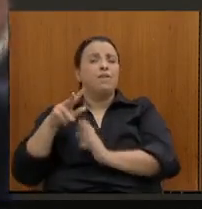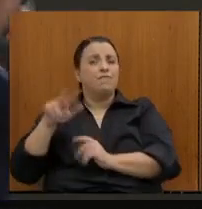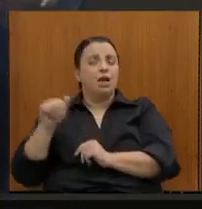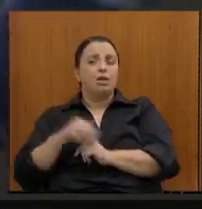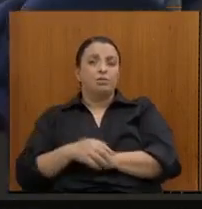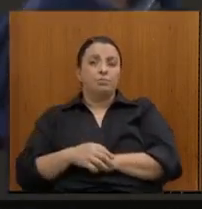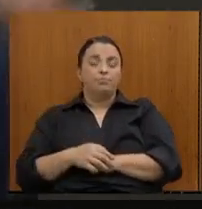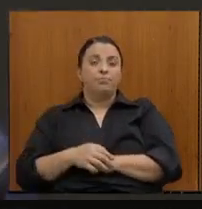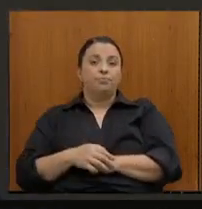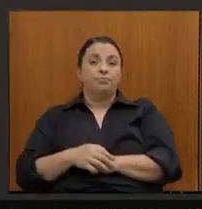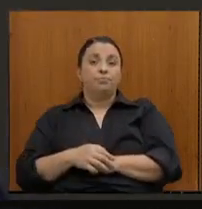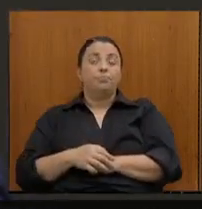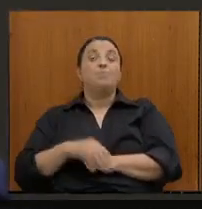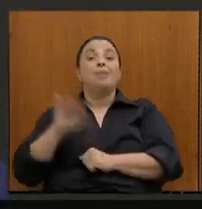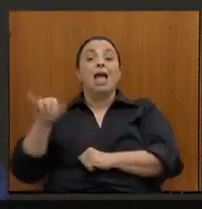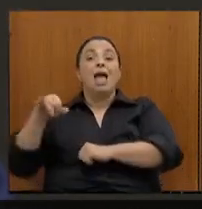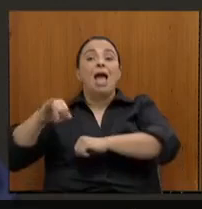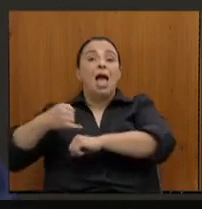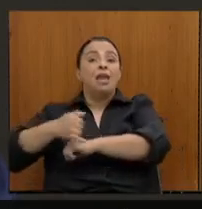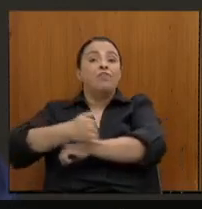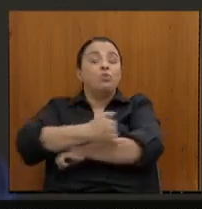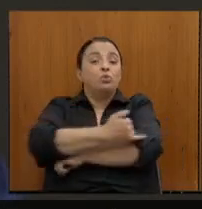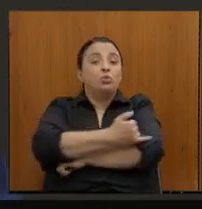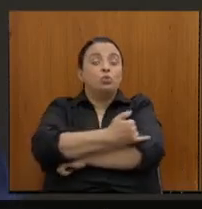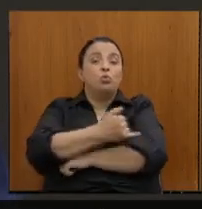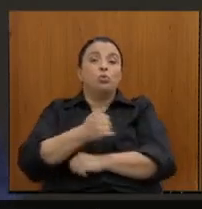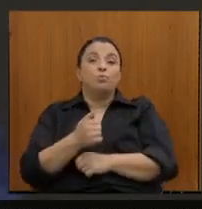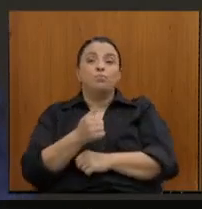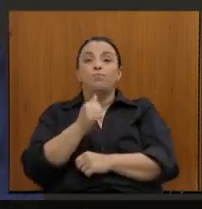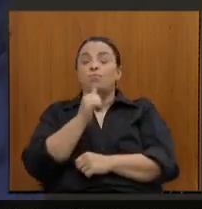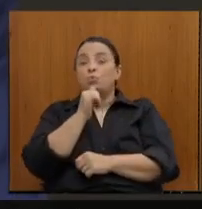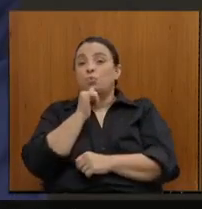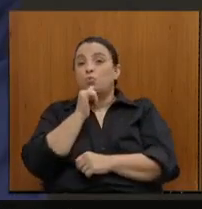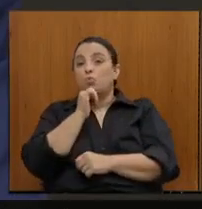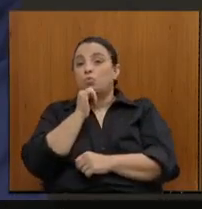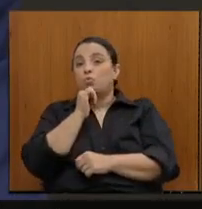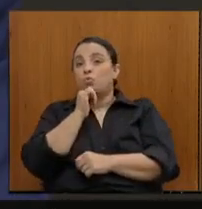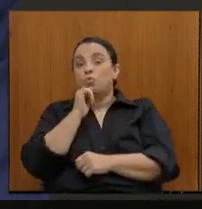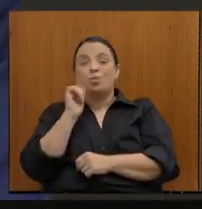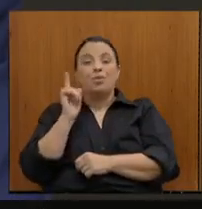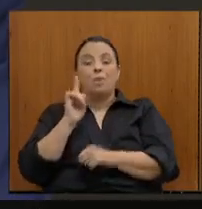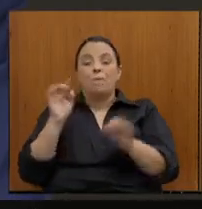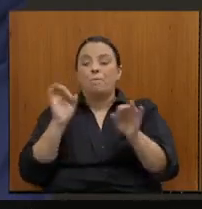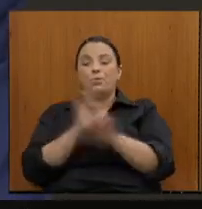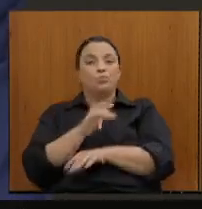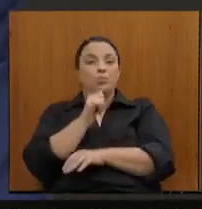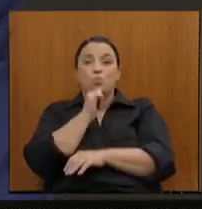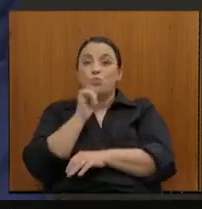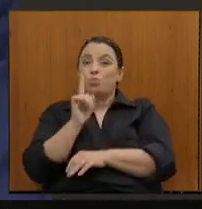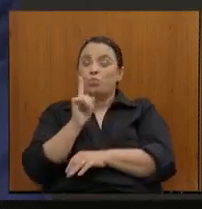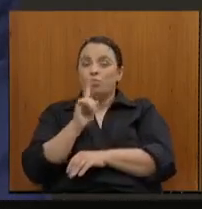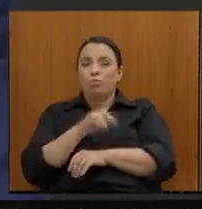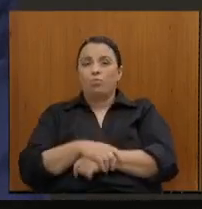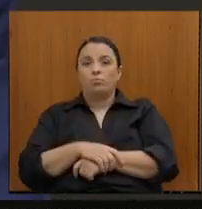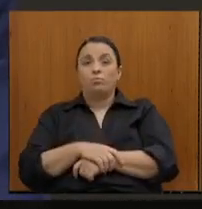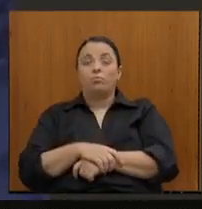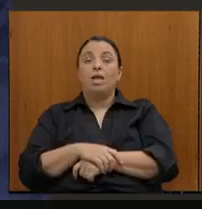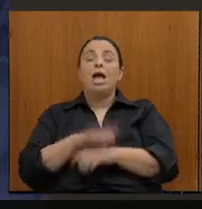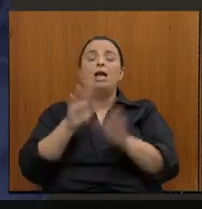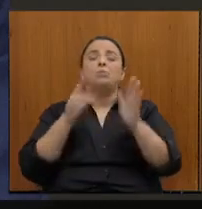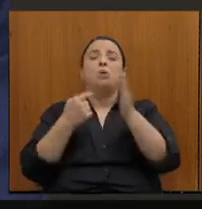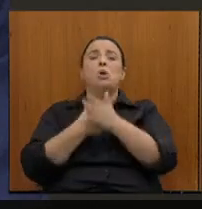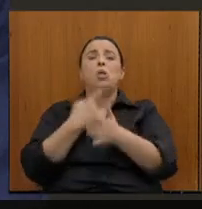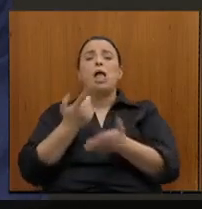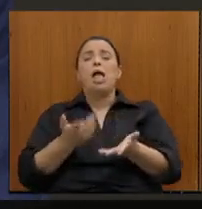a infraestrutura ainda indisponível e muitas vezes e falam que mais eu vou poder usar o hidrogênio os